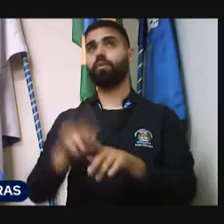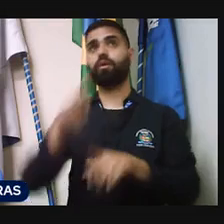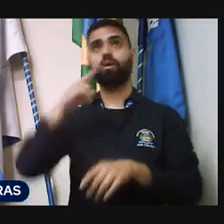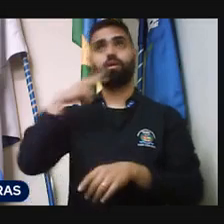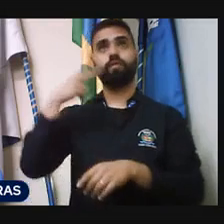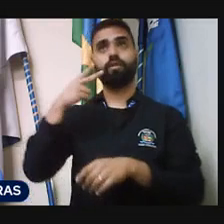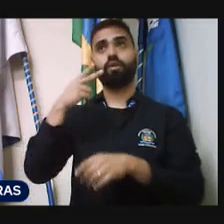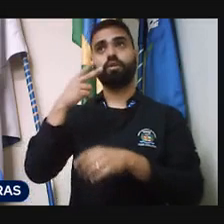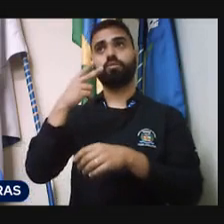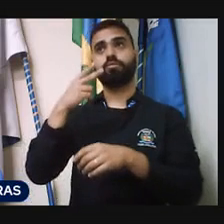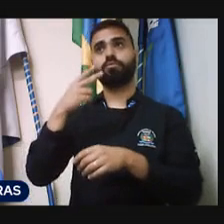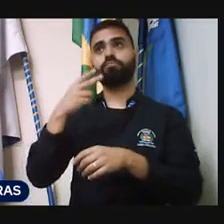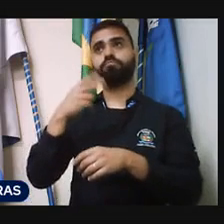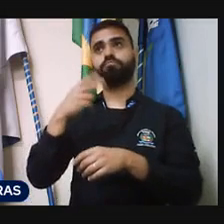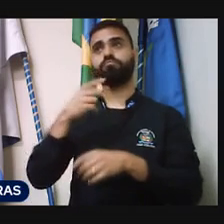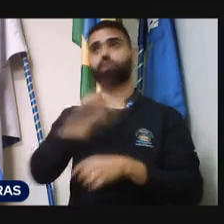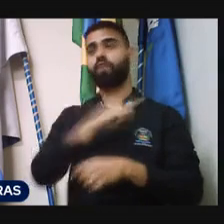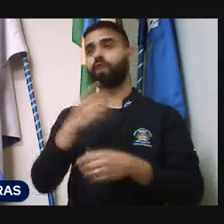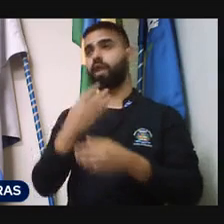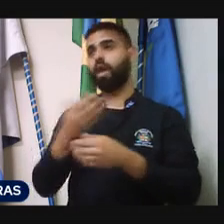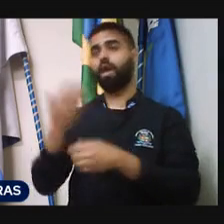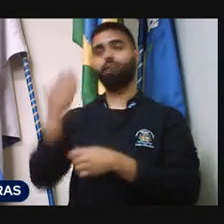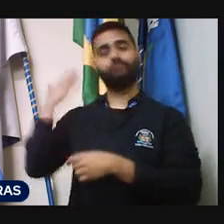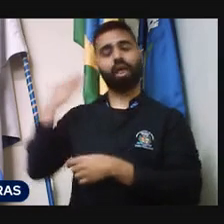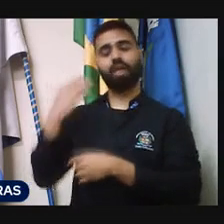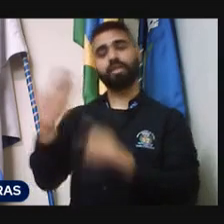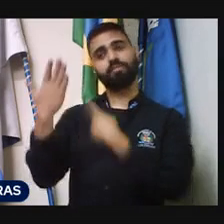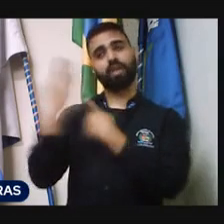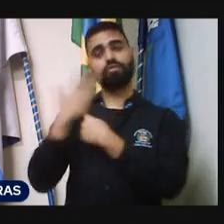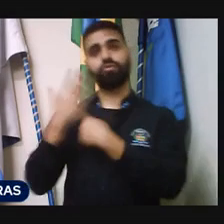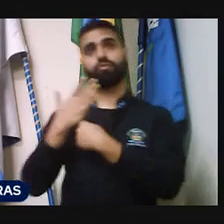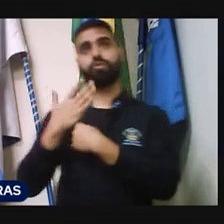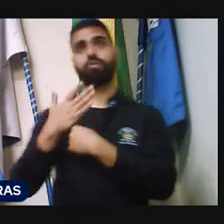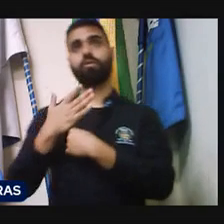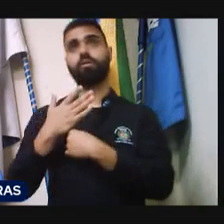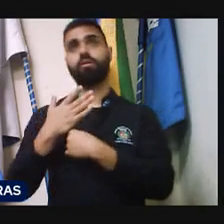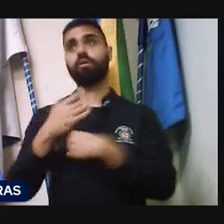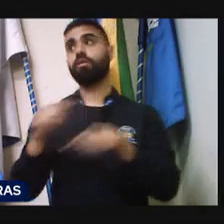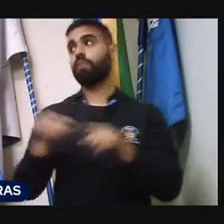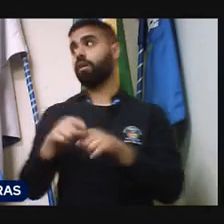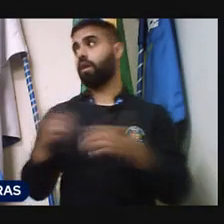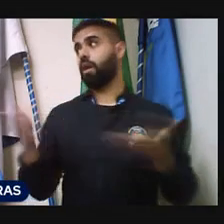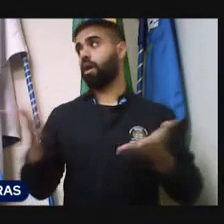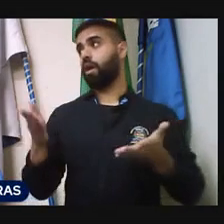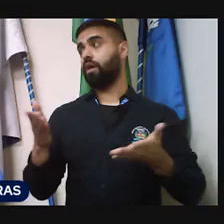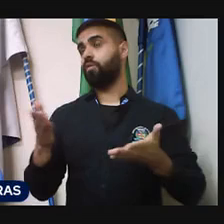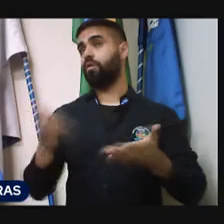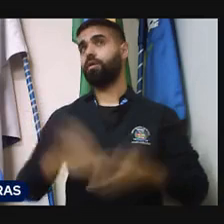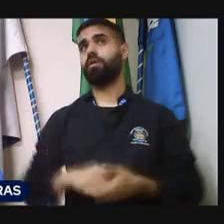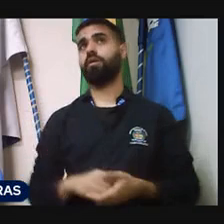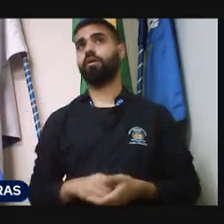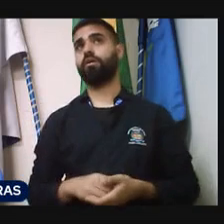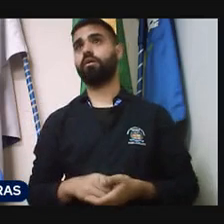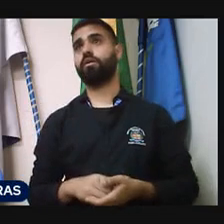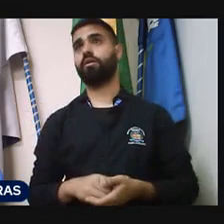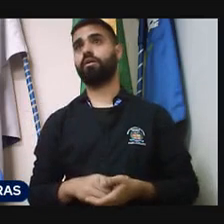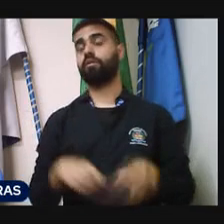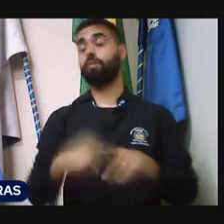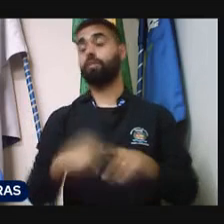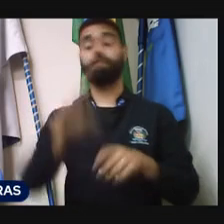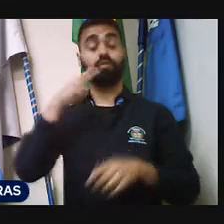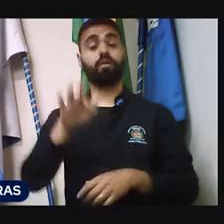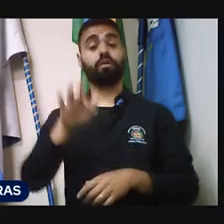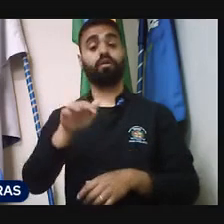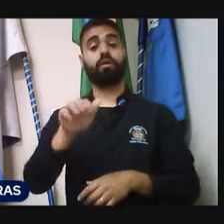vereadores da gestão passada aqui todos os atores e vocês que estão agora aqui no momento a Fabiana e